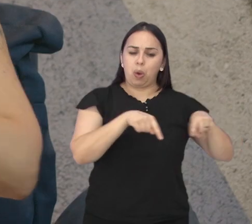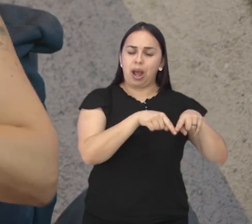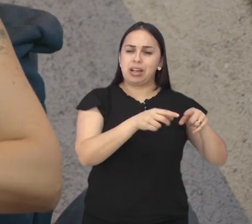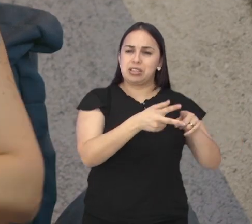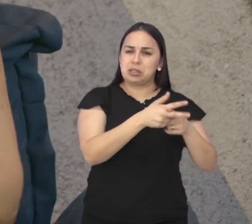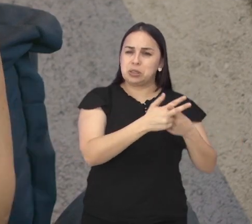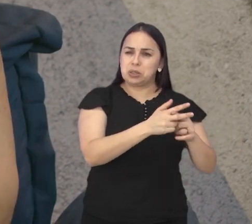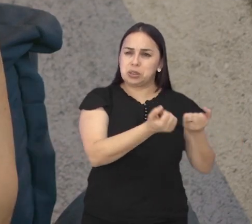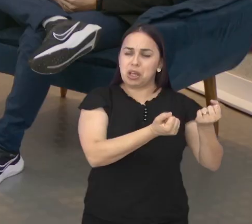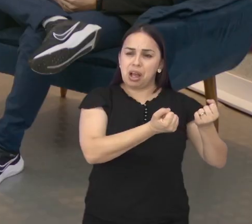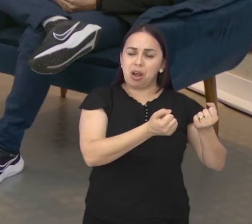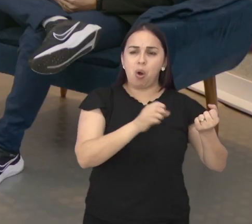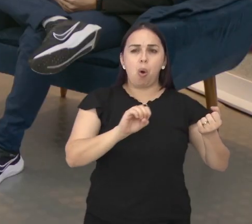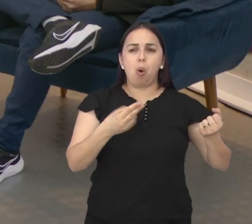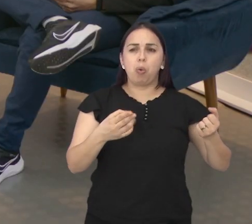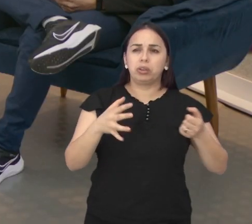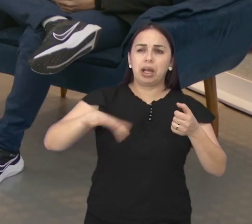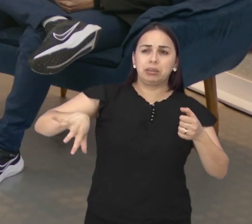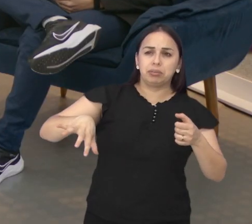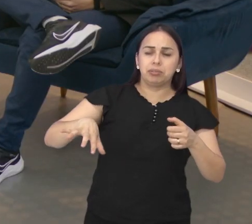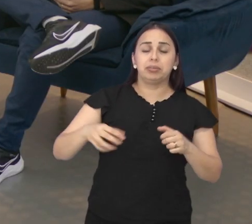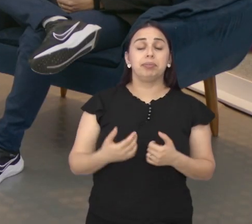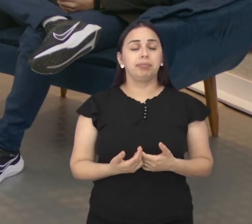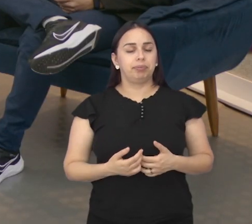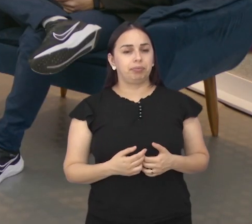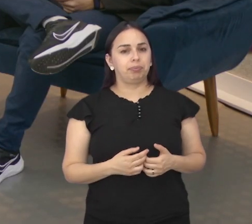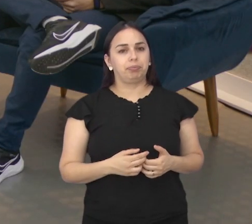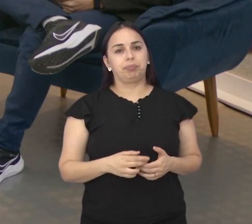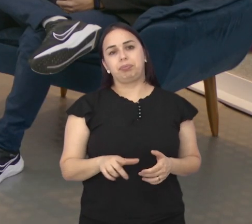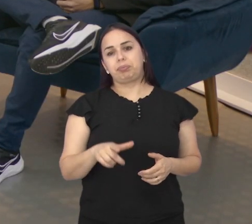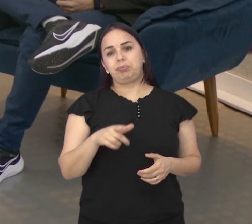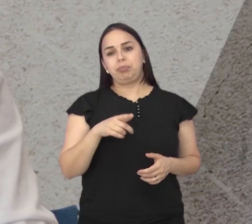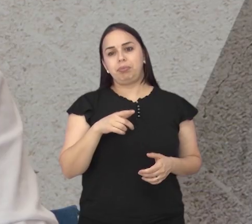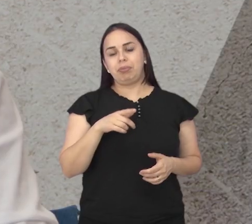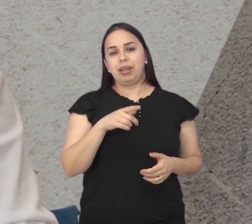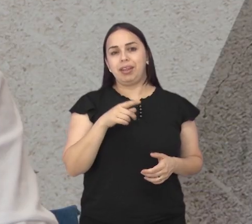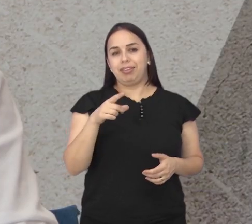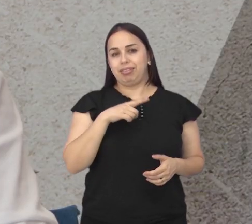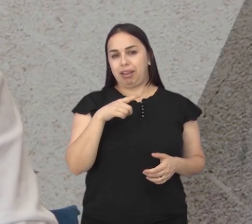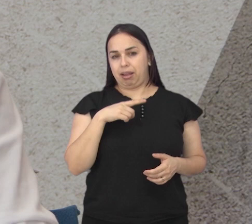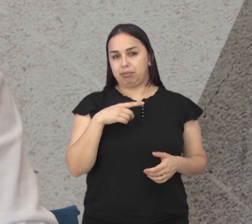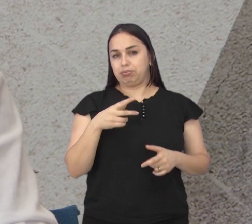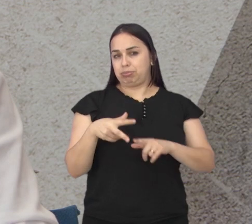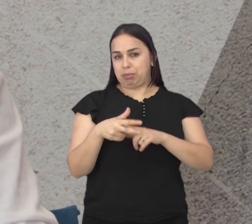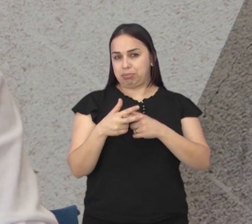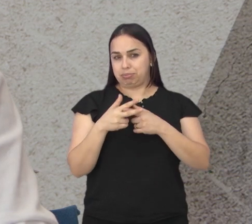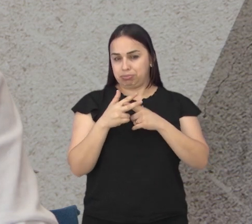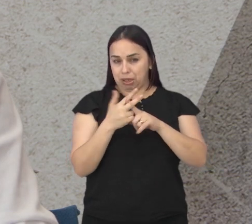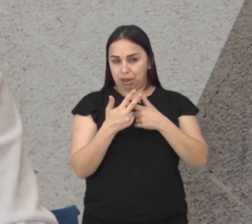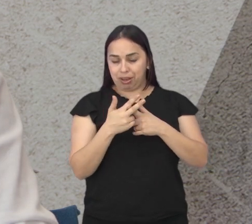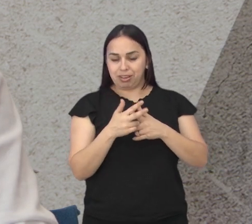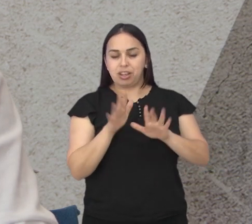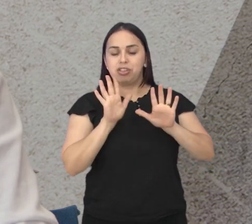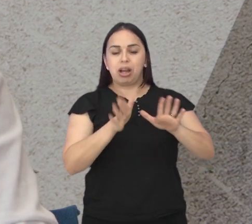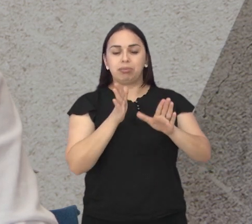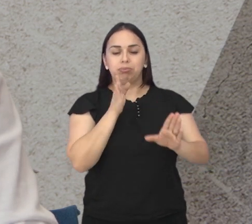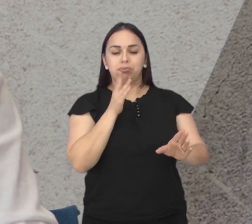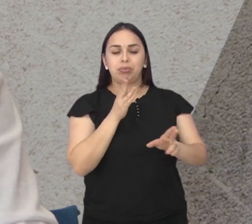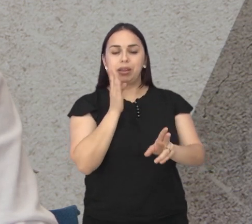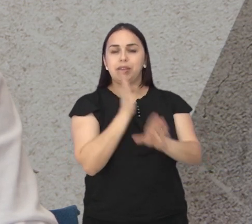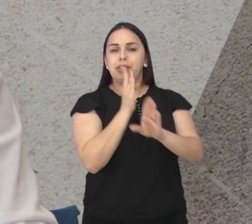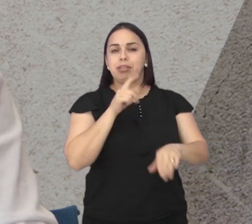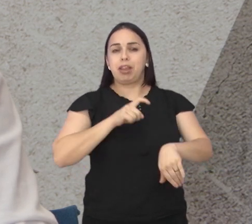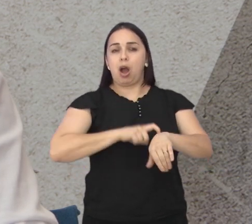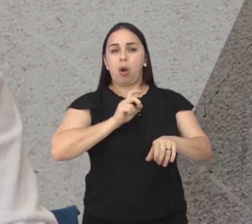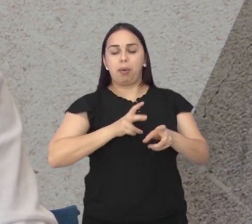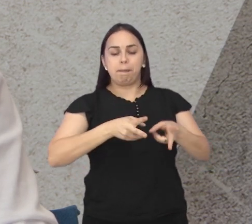oficina? Existe? Então, tem aquele mecânico que tem sensibilidade e consegue dar diagnóstico com uma